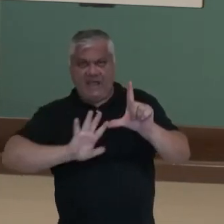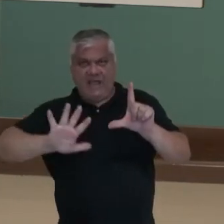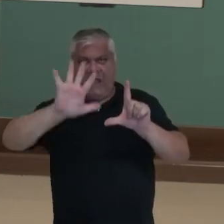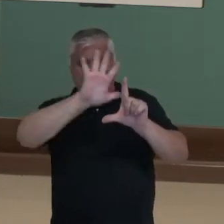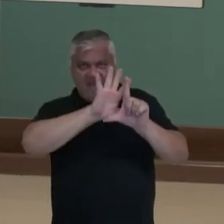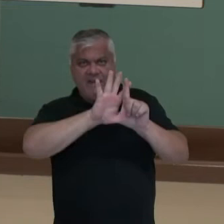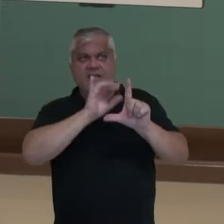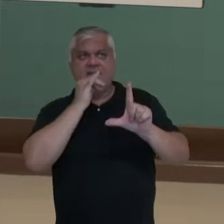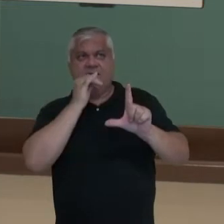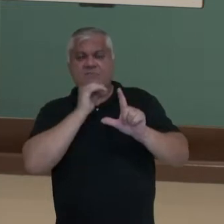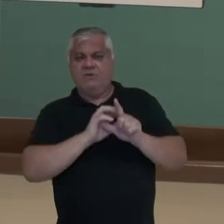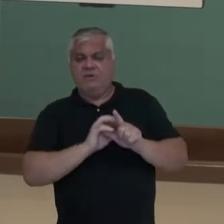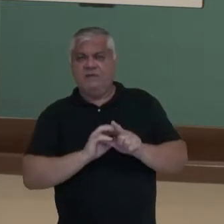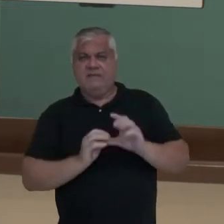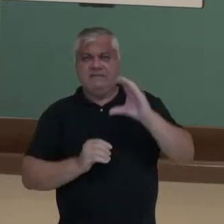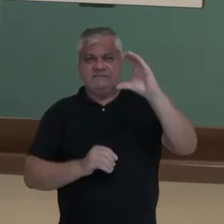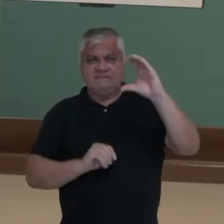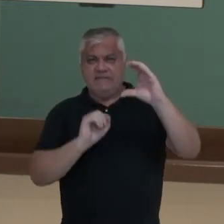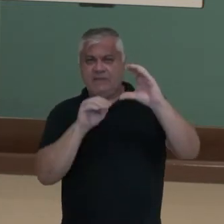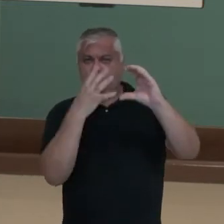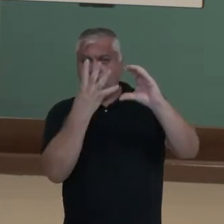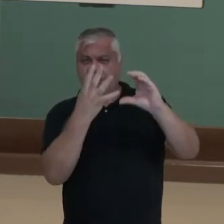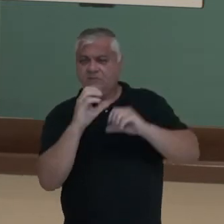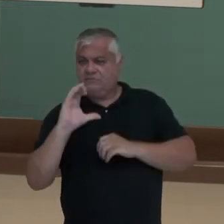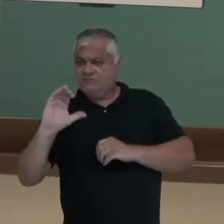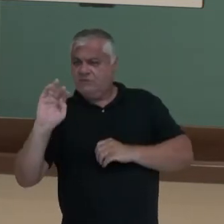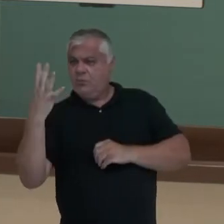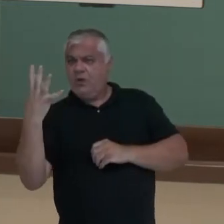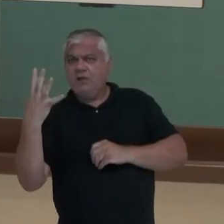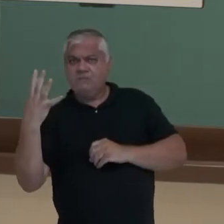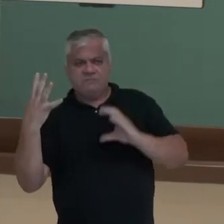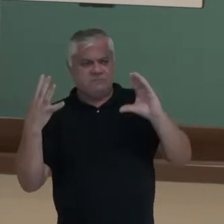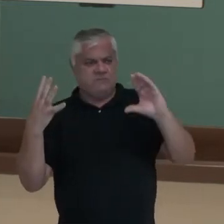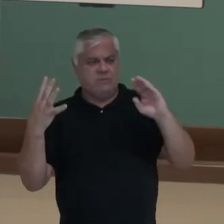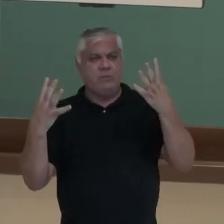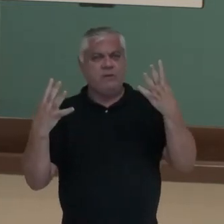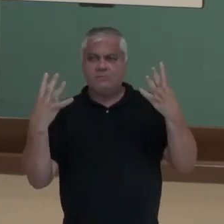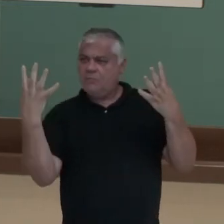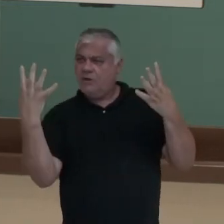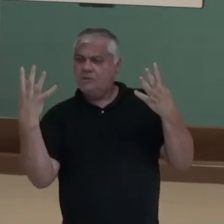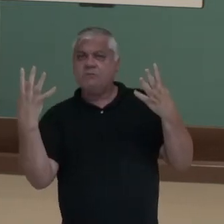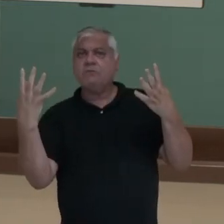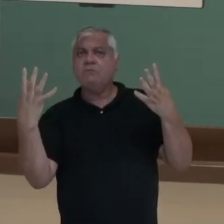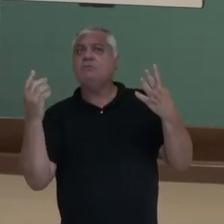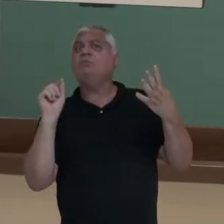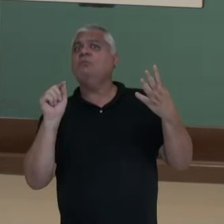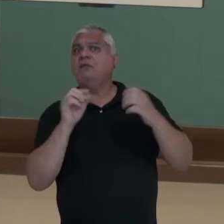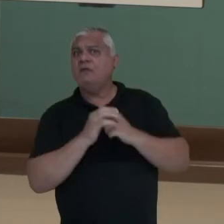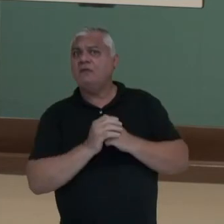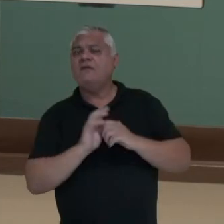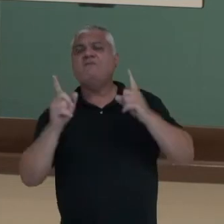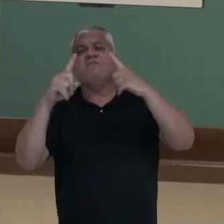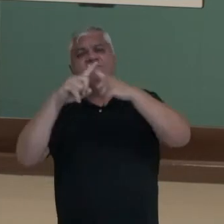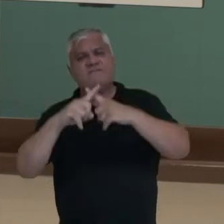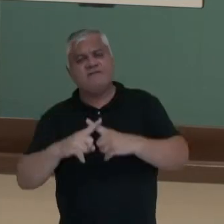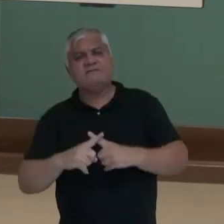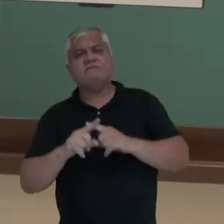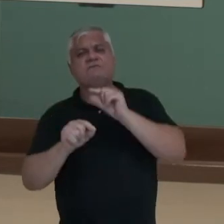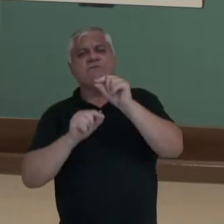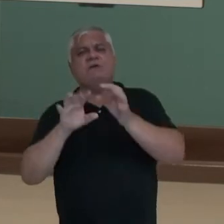ser C sobre 4 vezes C sobre 4, ou seja, C sobre 4 elevado ao quadrado, vezes